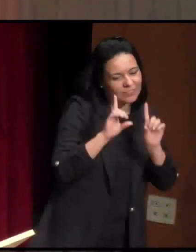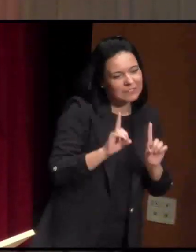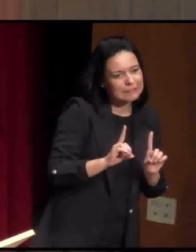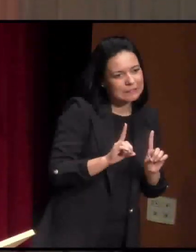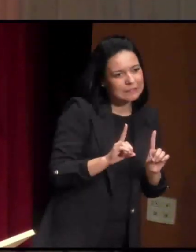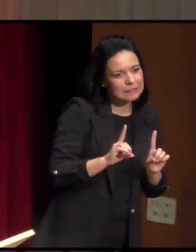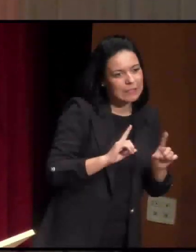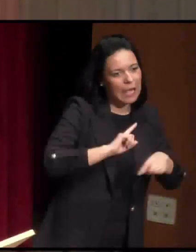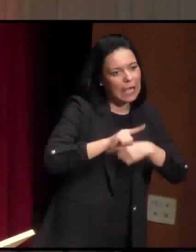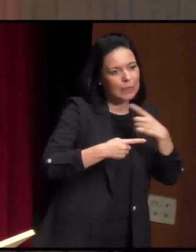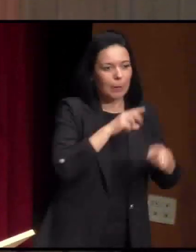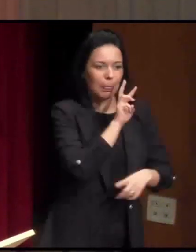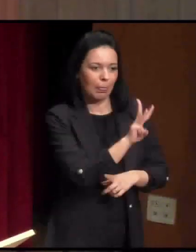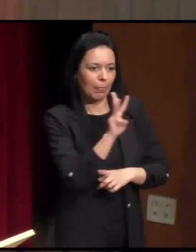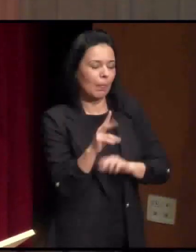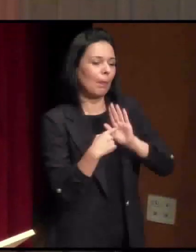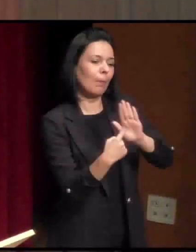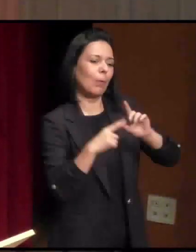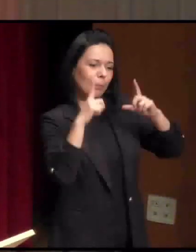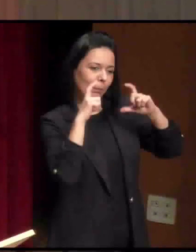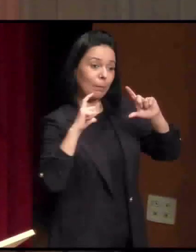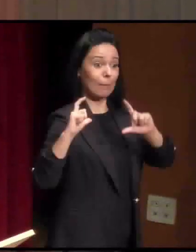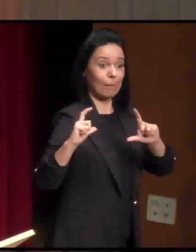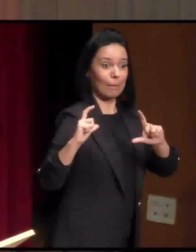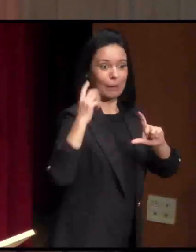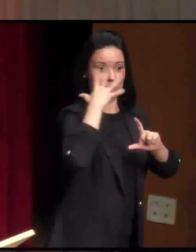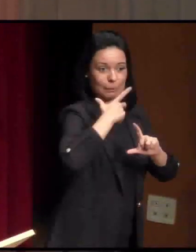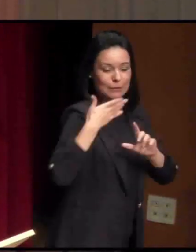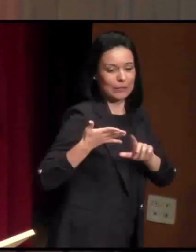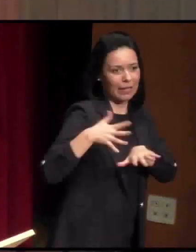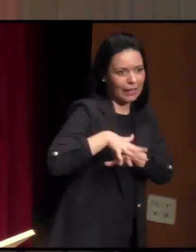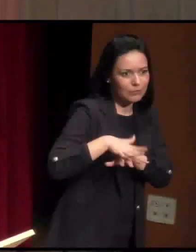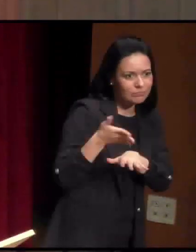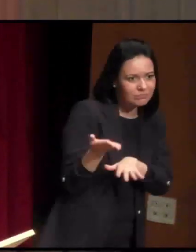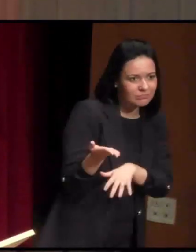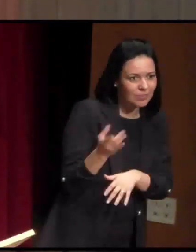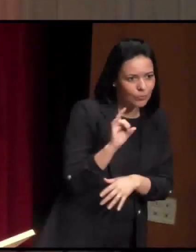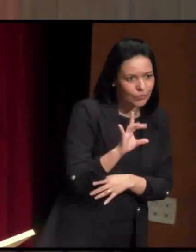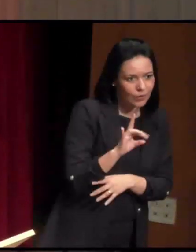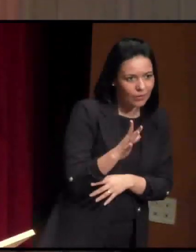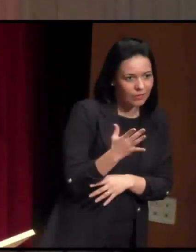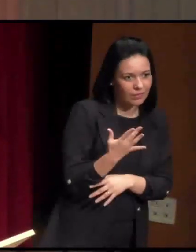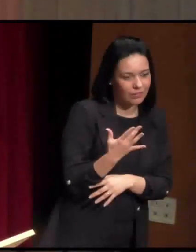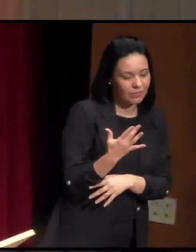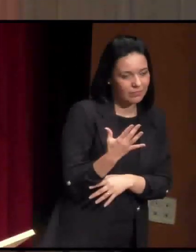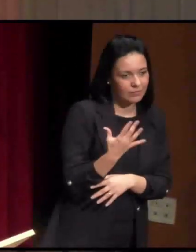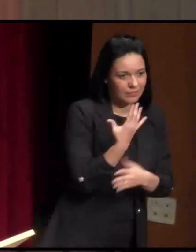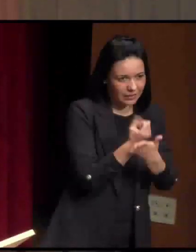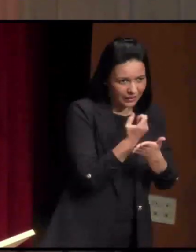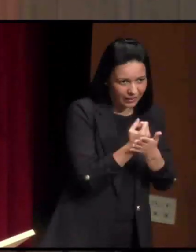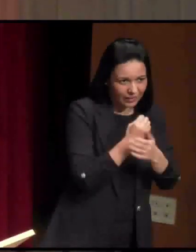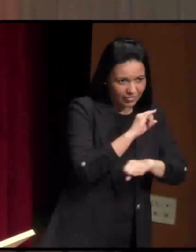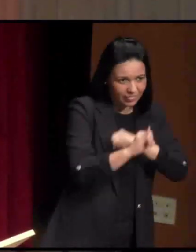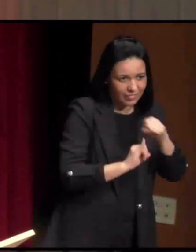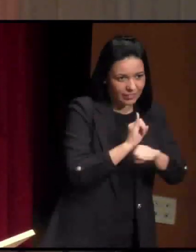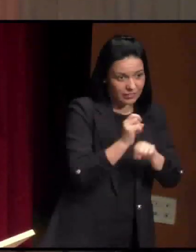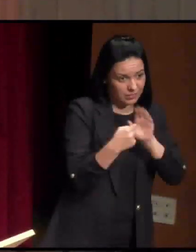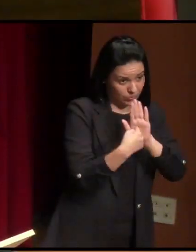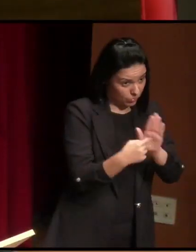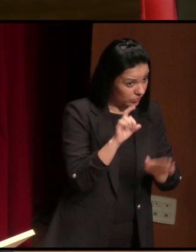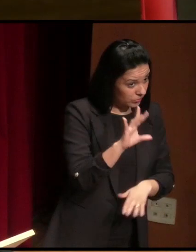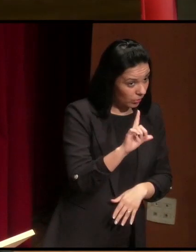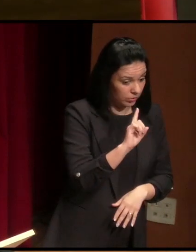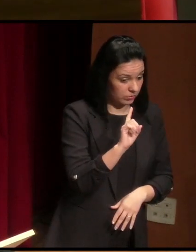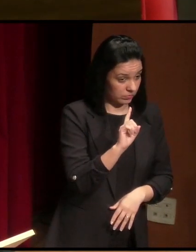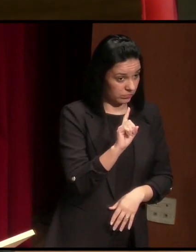site e o resto. Fica né? Bonito na foto. Então só, inclusão, né? Não existe inclusão eventual. Ou você assume isso como paradigma para a